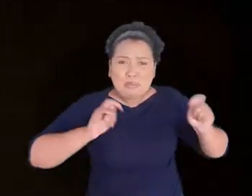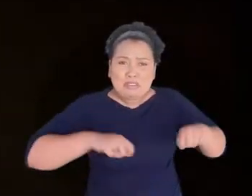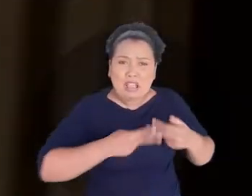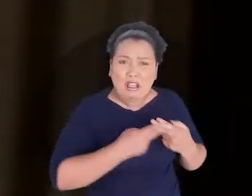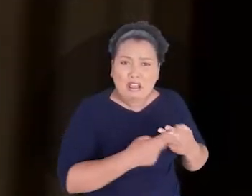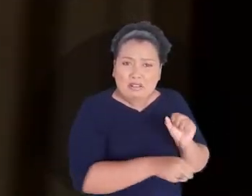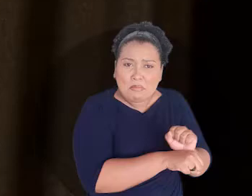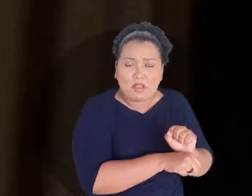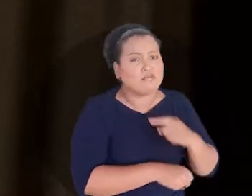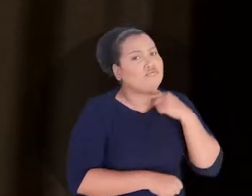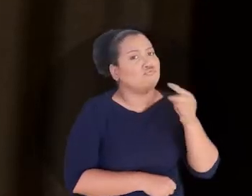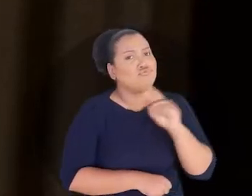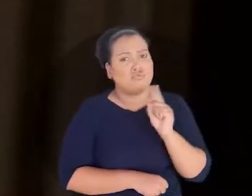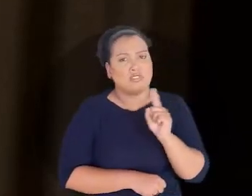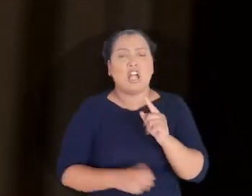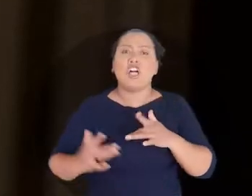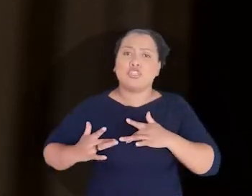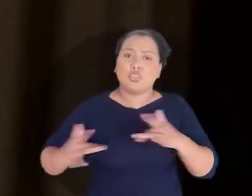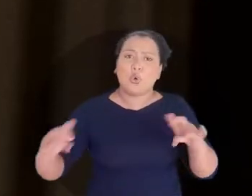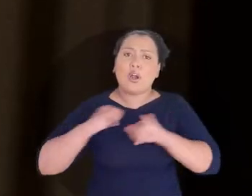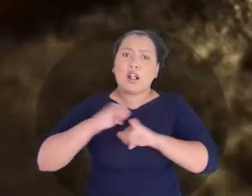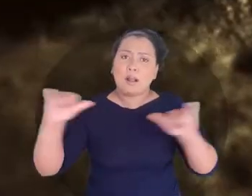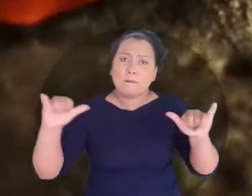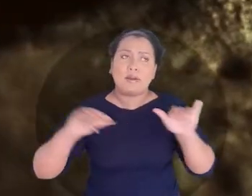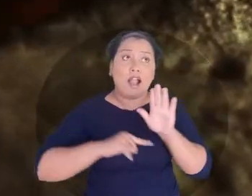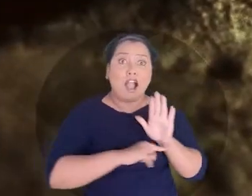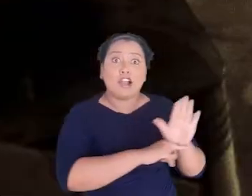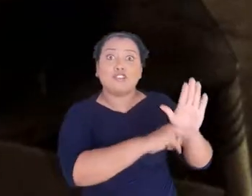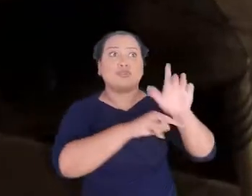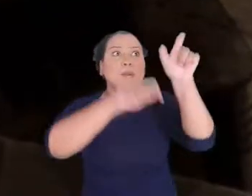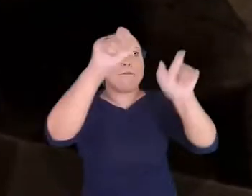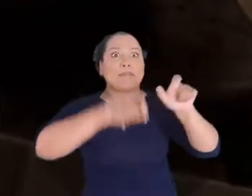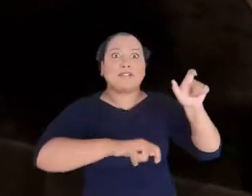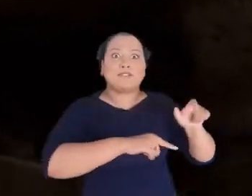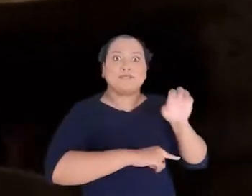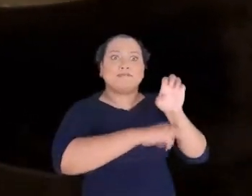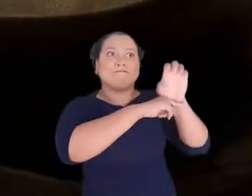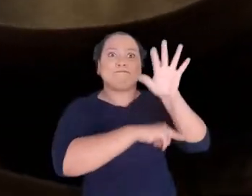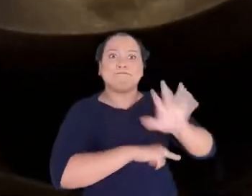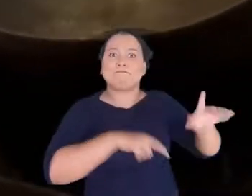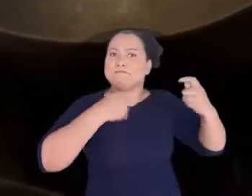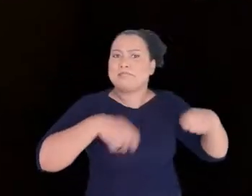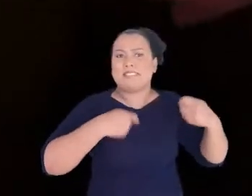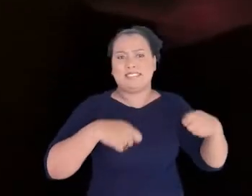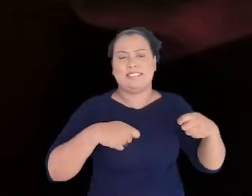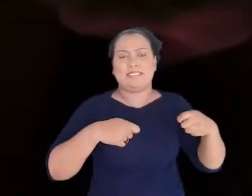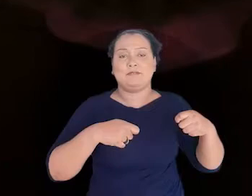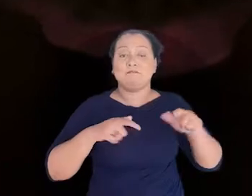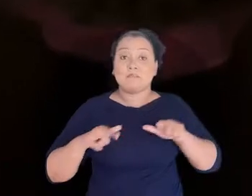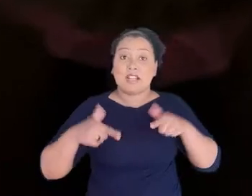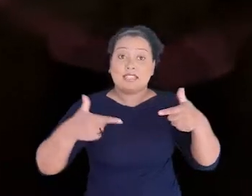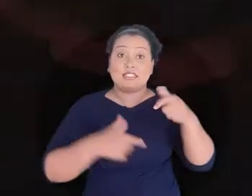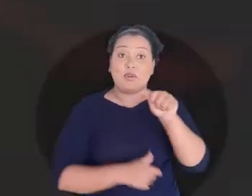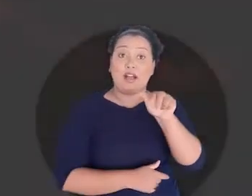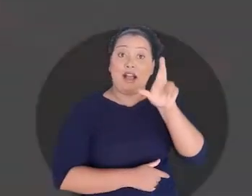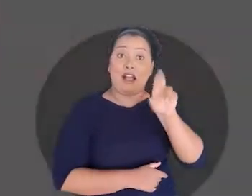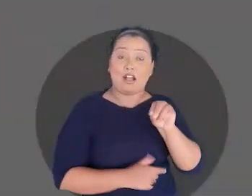espera. Doe para a campanha Alimente uma Vida e ajude pessoas que precisam muito em todo o estado.